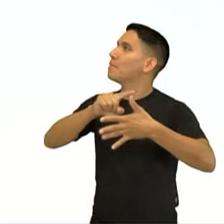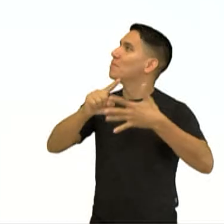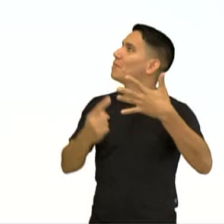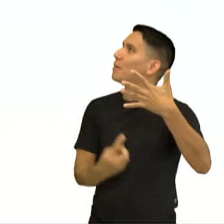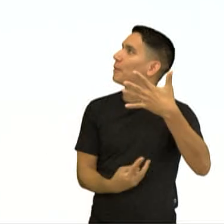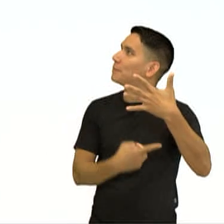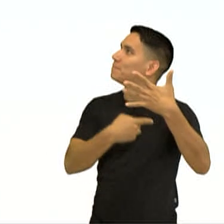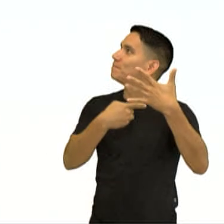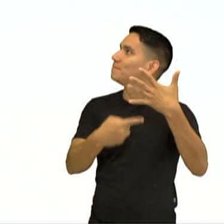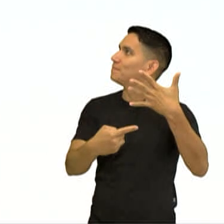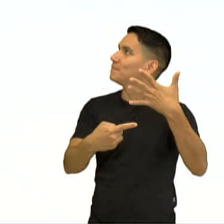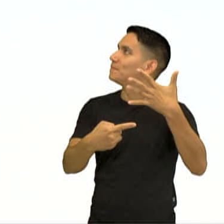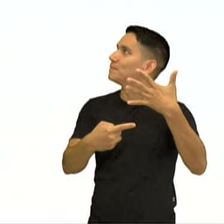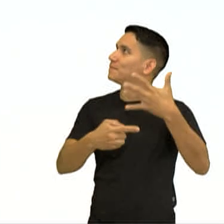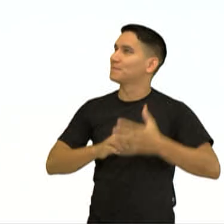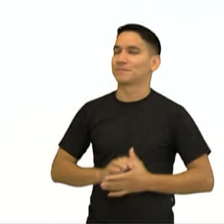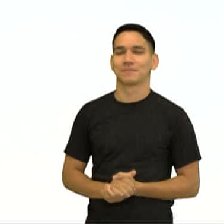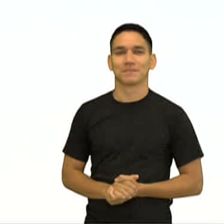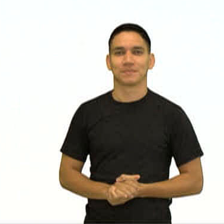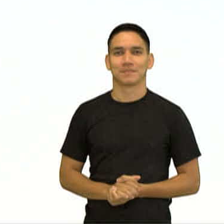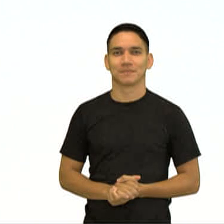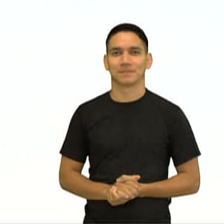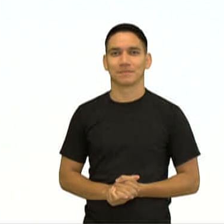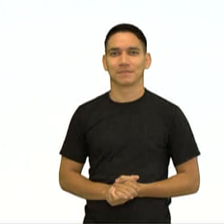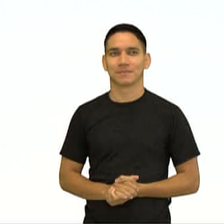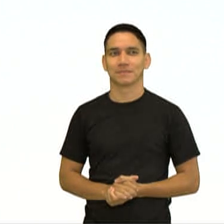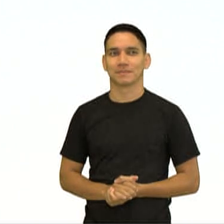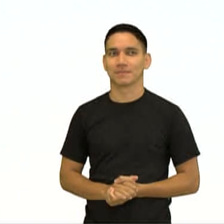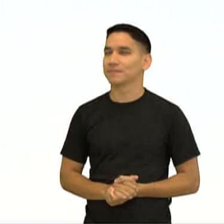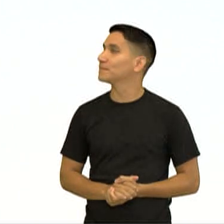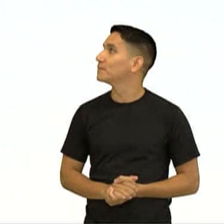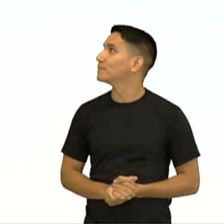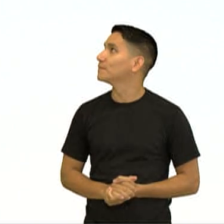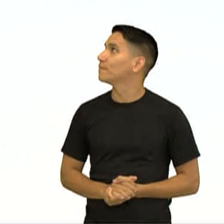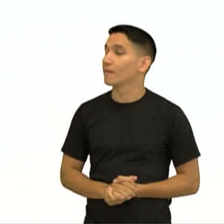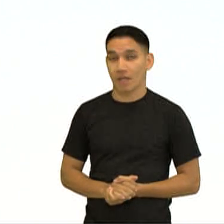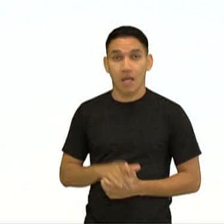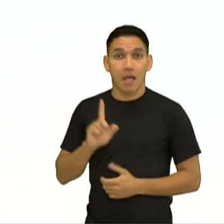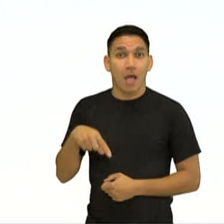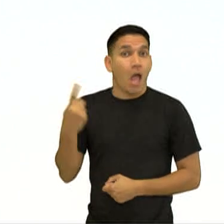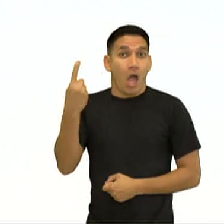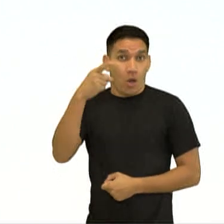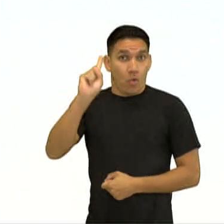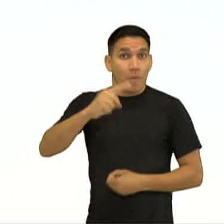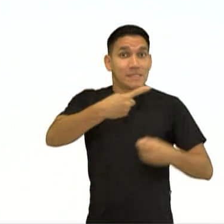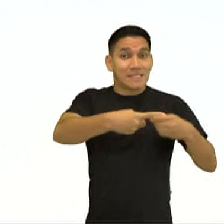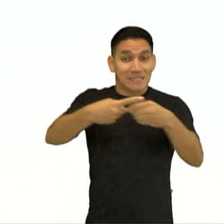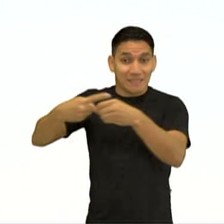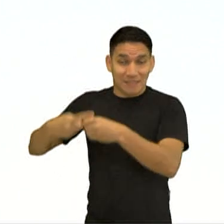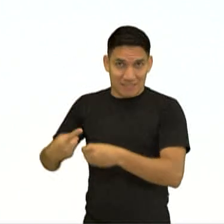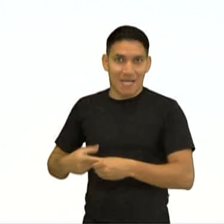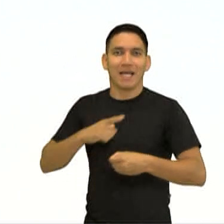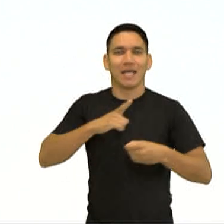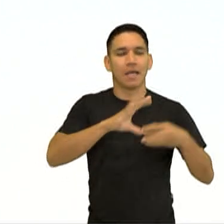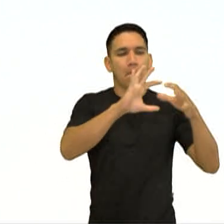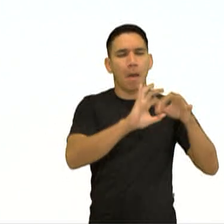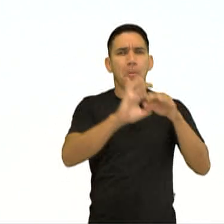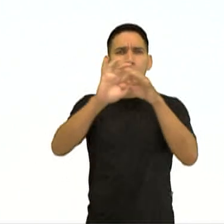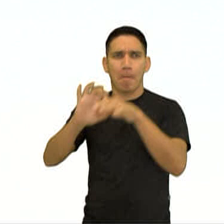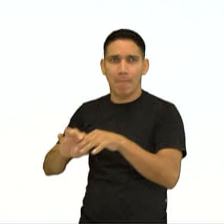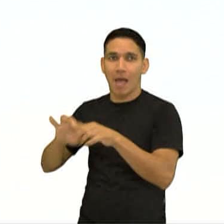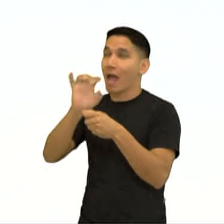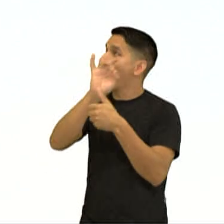Beijing, London e Rio. Tá? Então, são as últimas cidades aqui que aconteceram nos últimos Jogos Olímpicos. E aqui estão